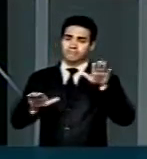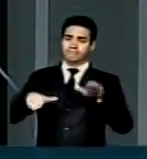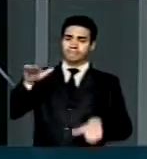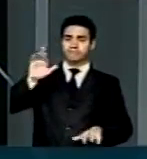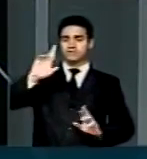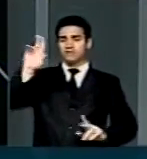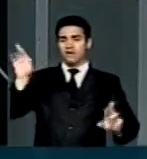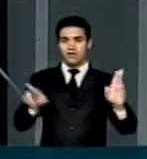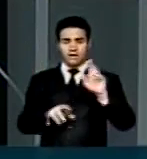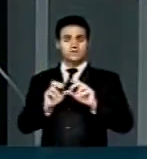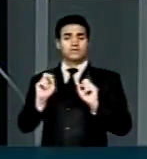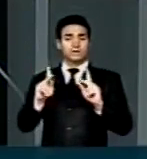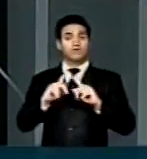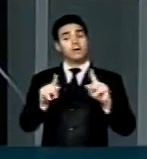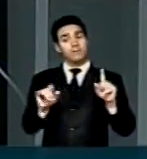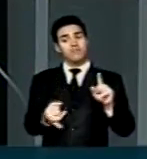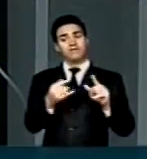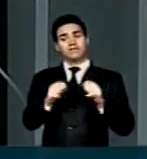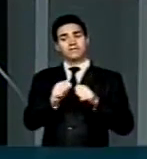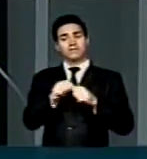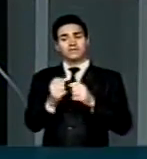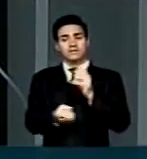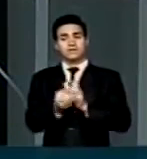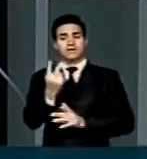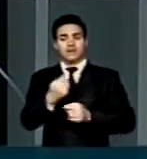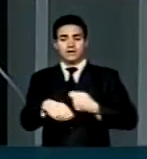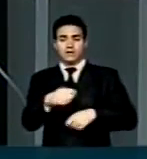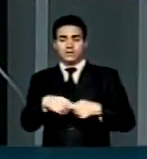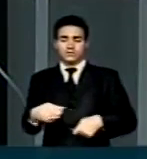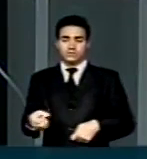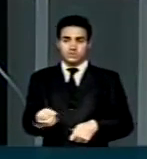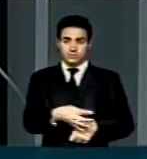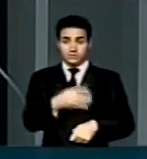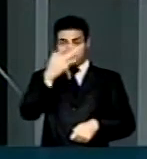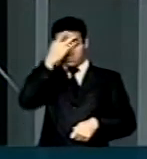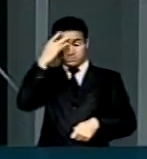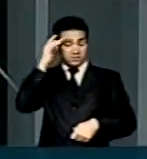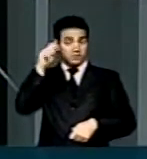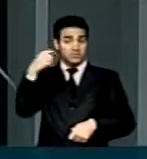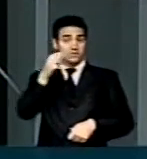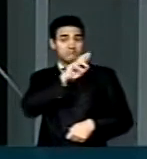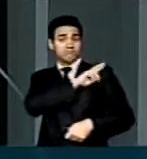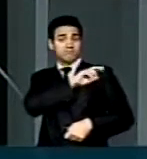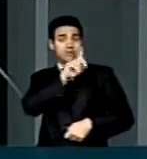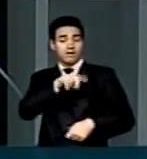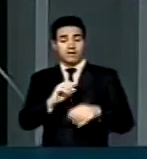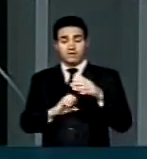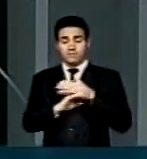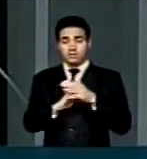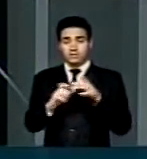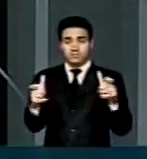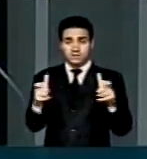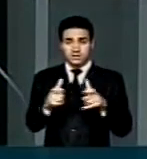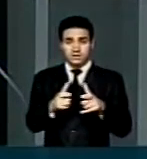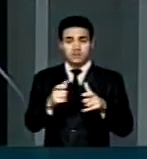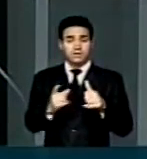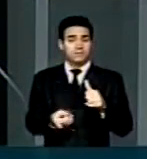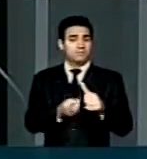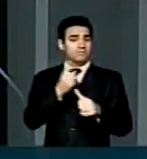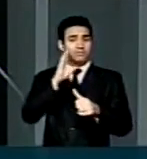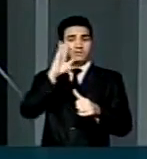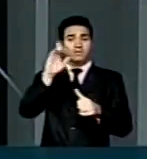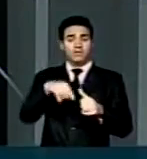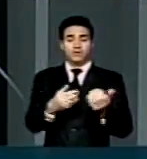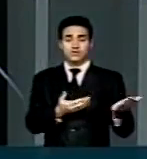na criação de novos negócios de sucesso, onde os protagonistas atualmente são as pequenas e médias empresas, na sua maioria lideradas por